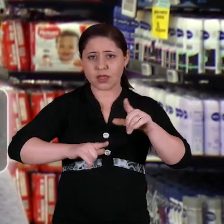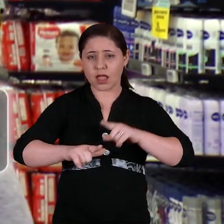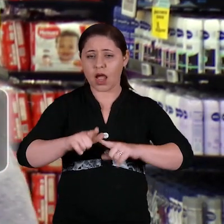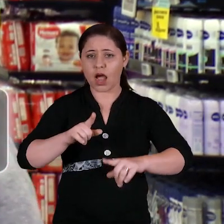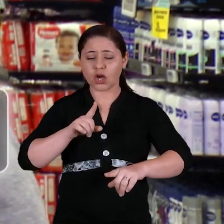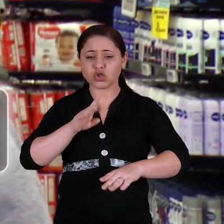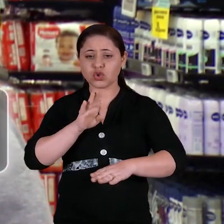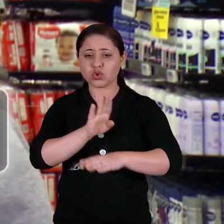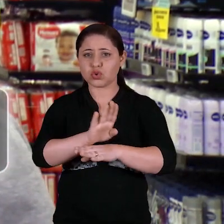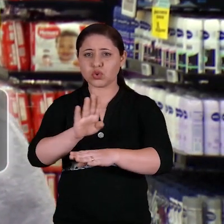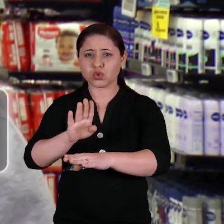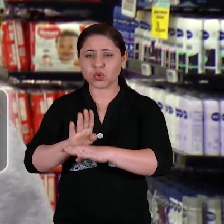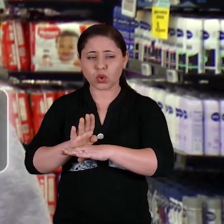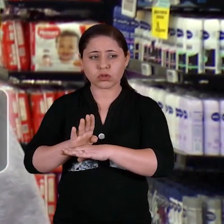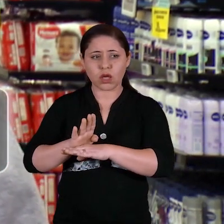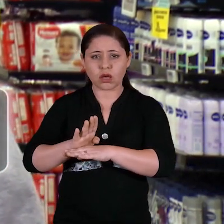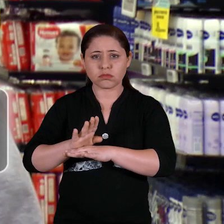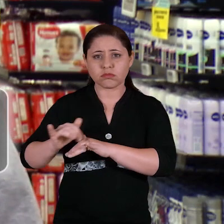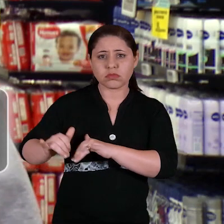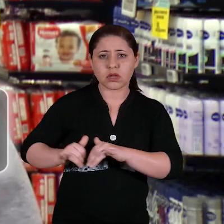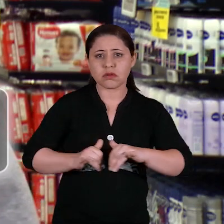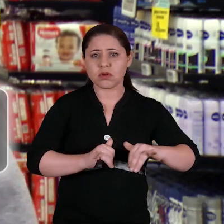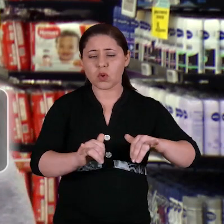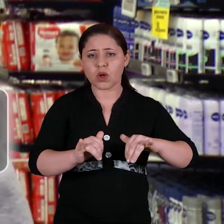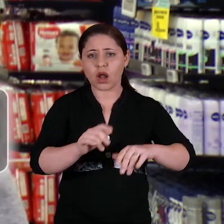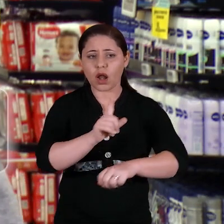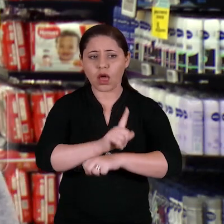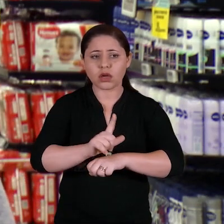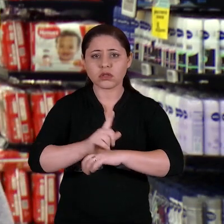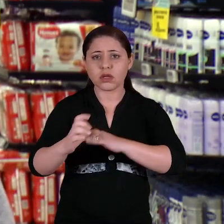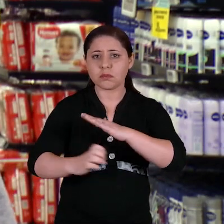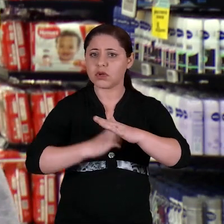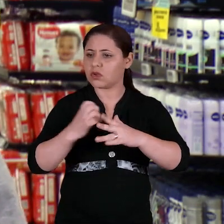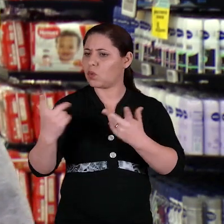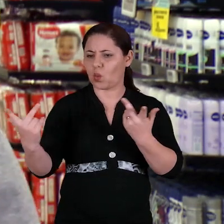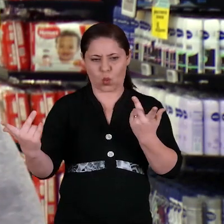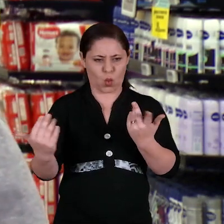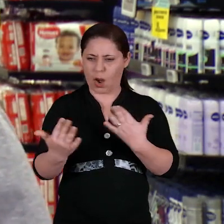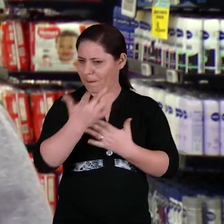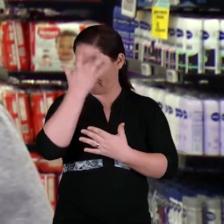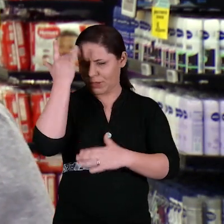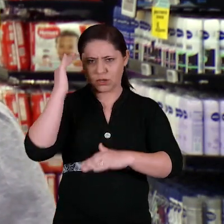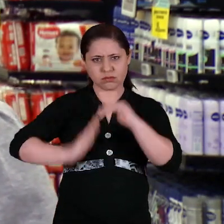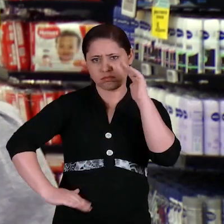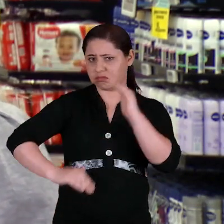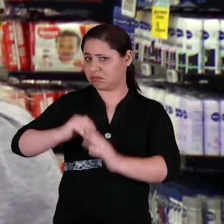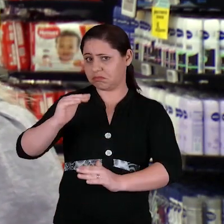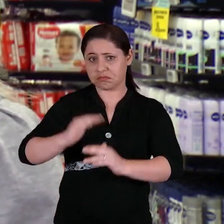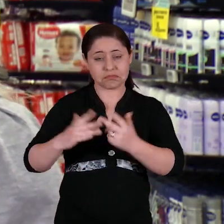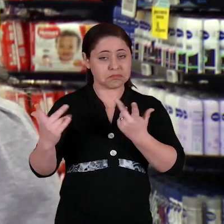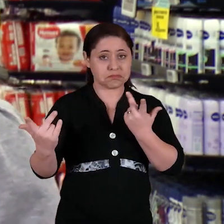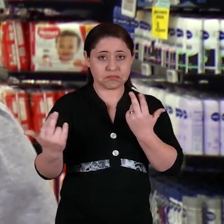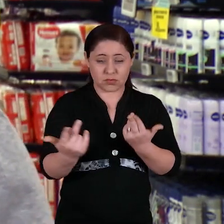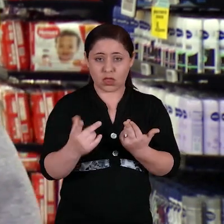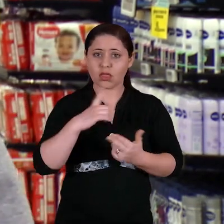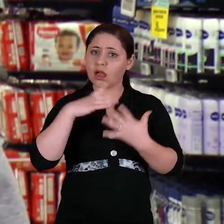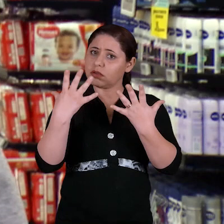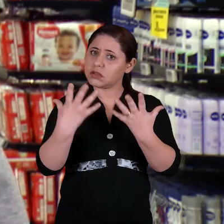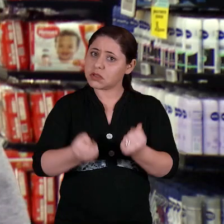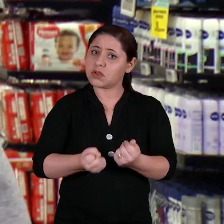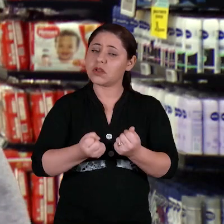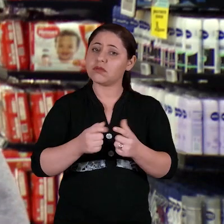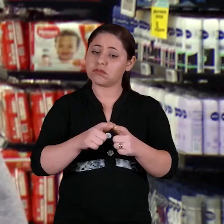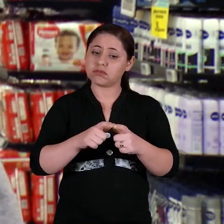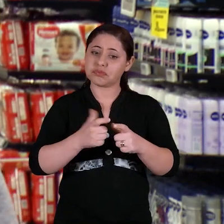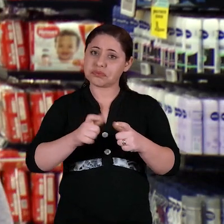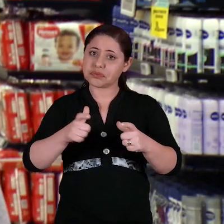a equipe, com a loja, com a nossa empresa, da mesma forma que qualquer outra. Então, eles têm uma aceitação muito grande,